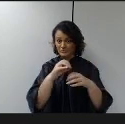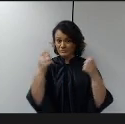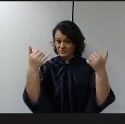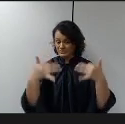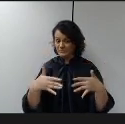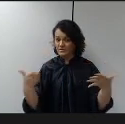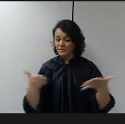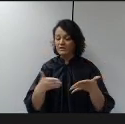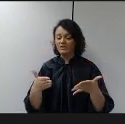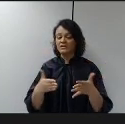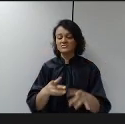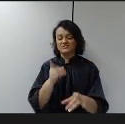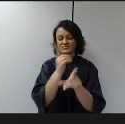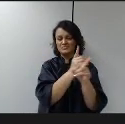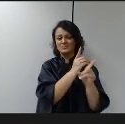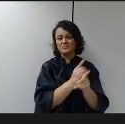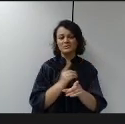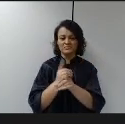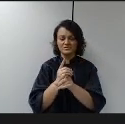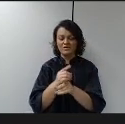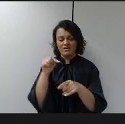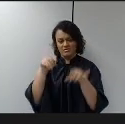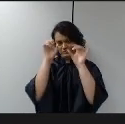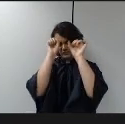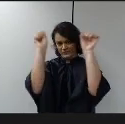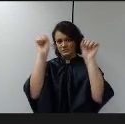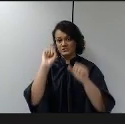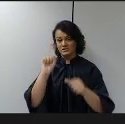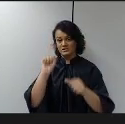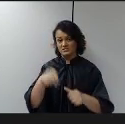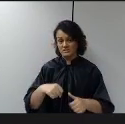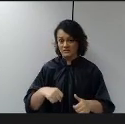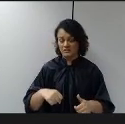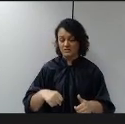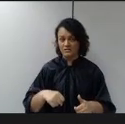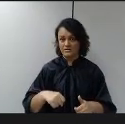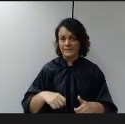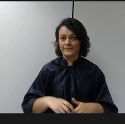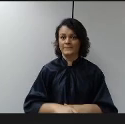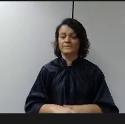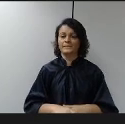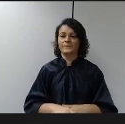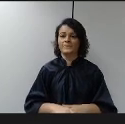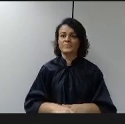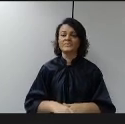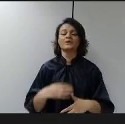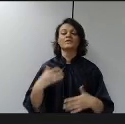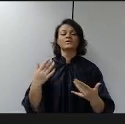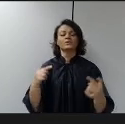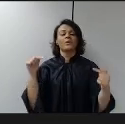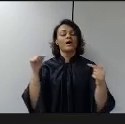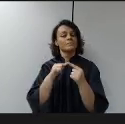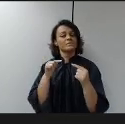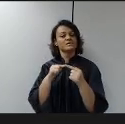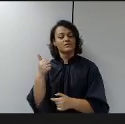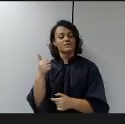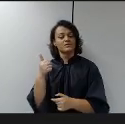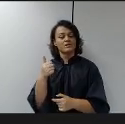enfrentados pelo tribunal. E estou aplicando, em primeiro lugar, a súmula 7,